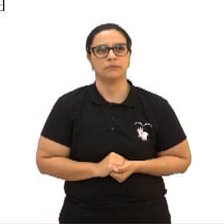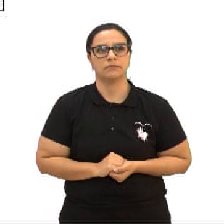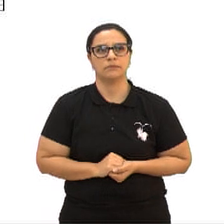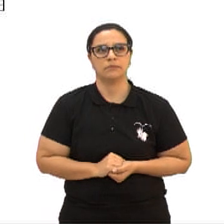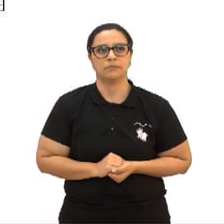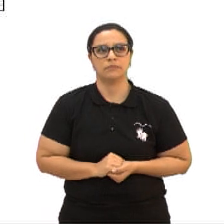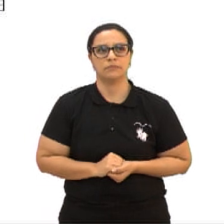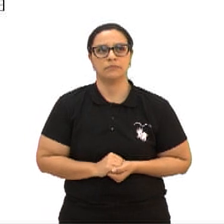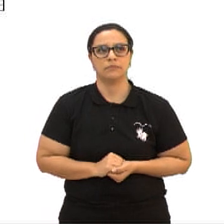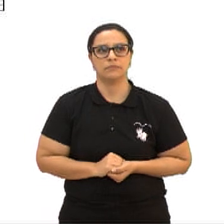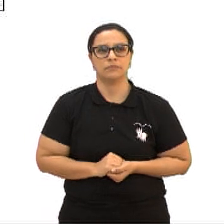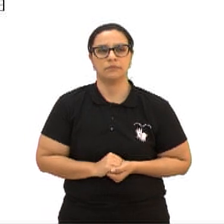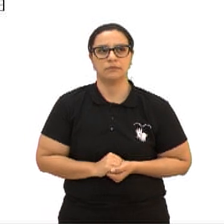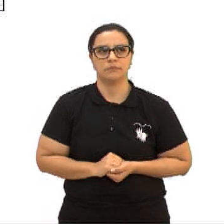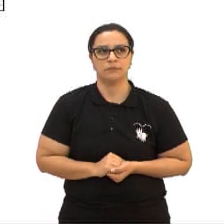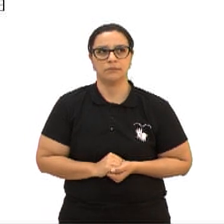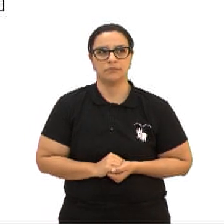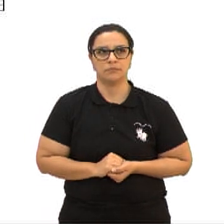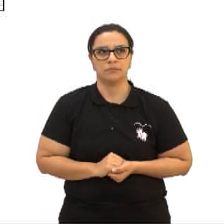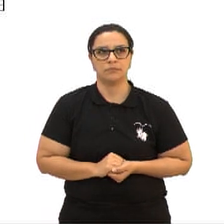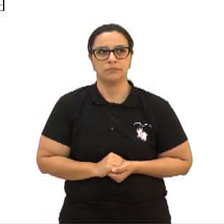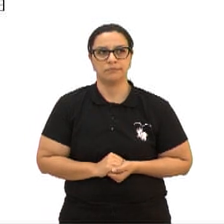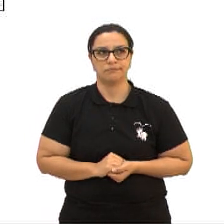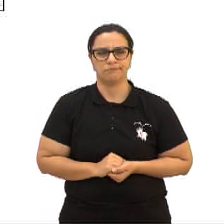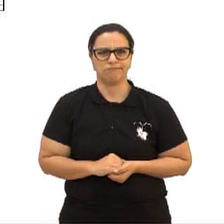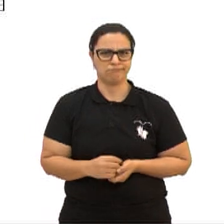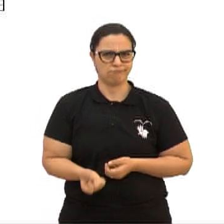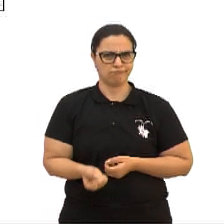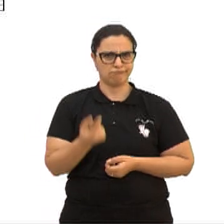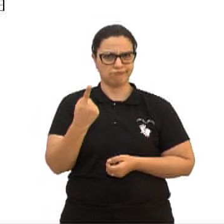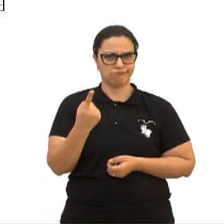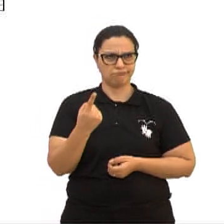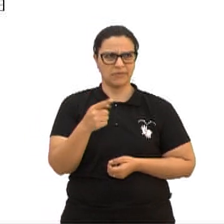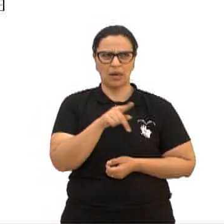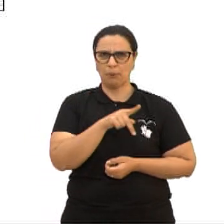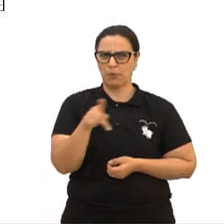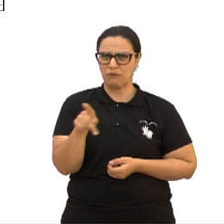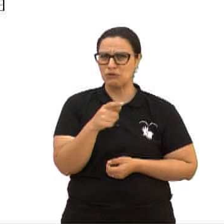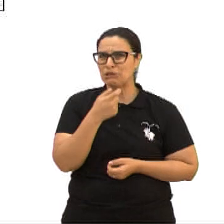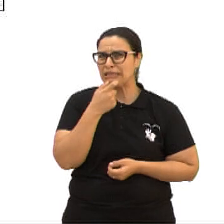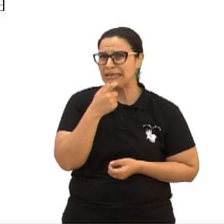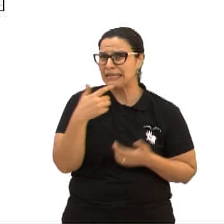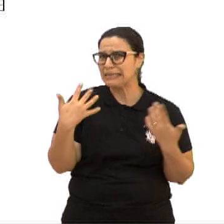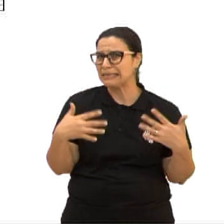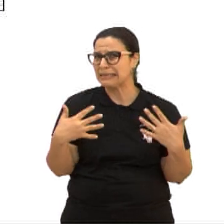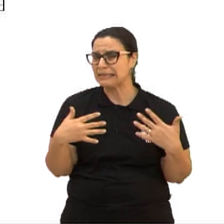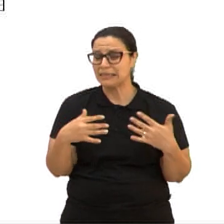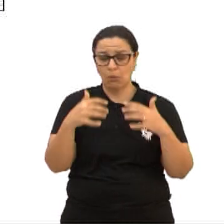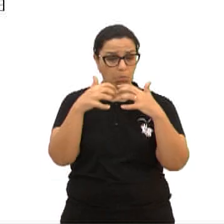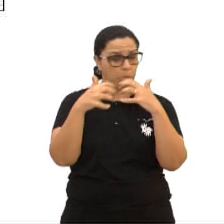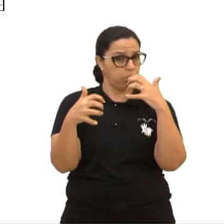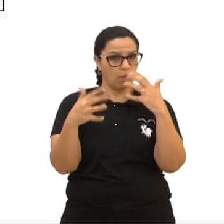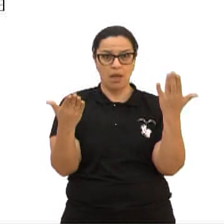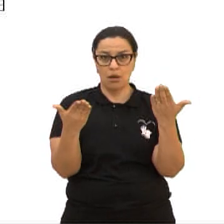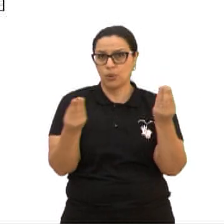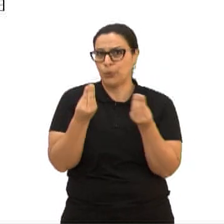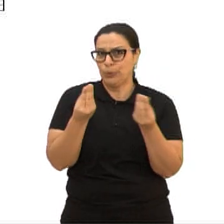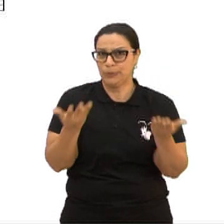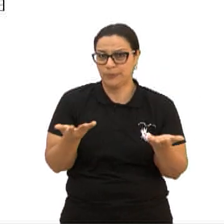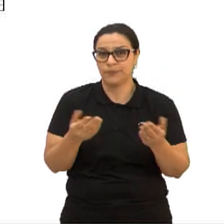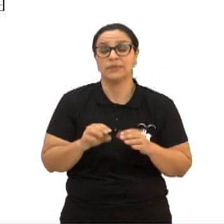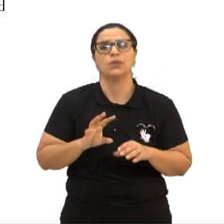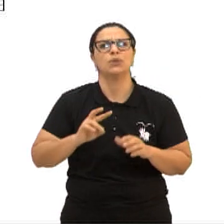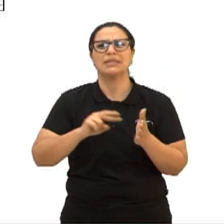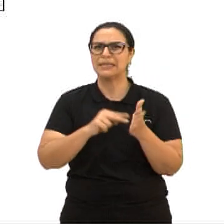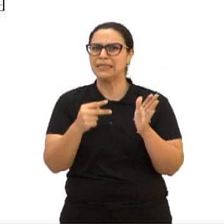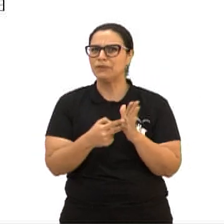of verse and choruses. Teacher, tá em inglês. Bugou minha cabeça agora. O